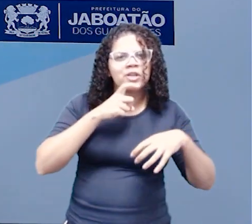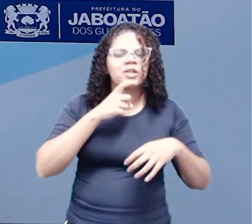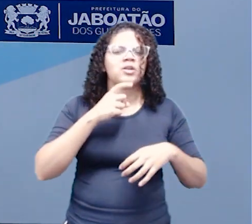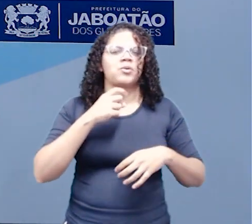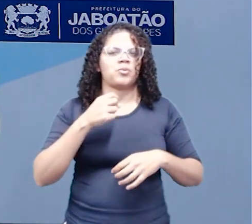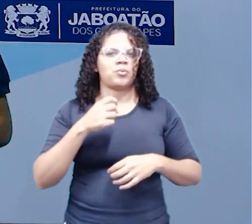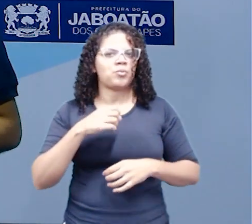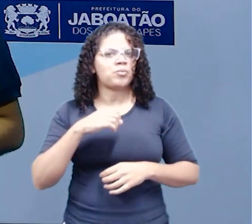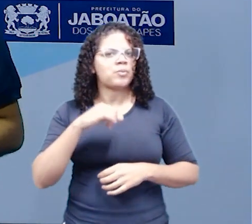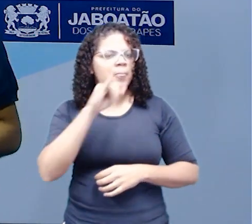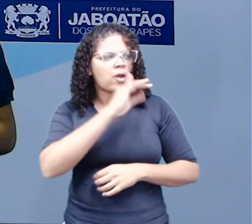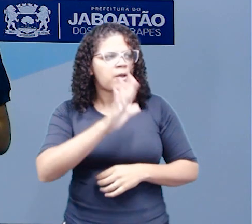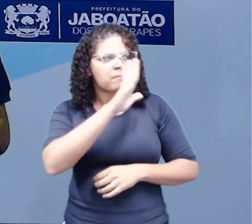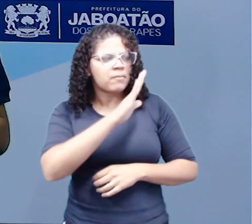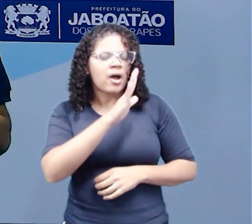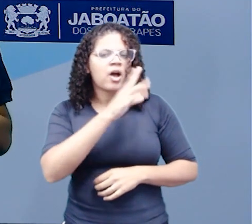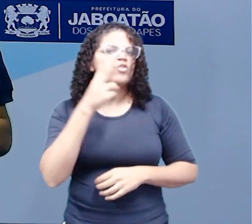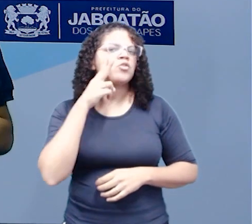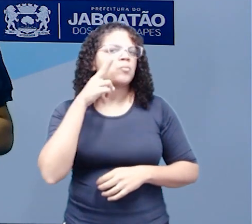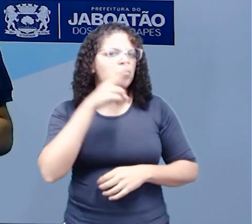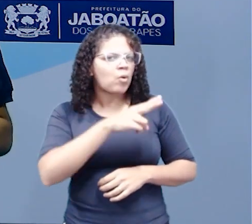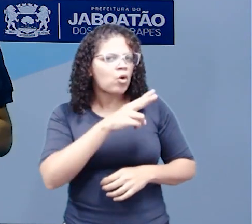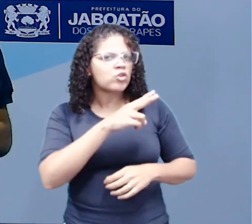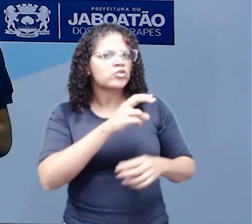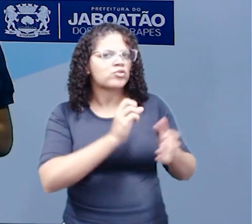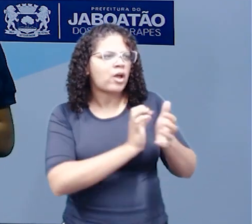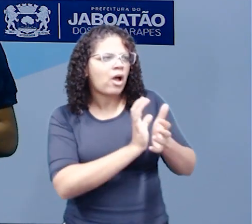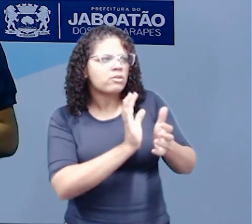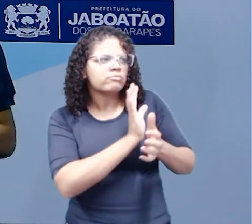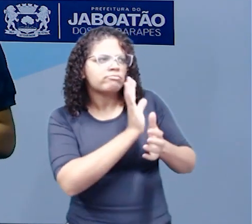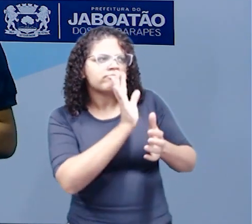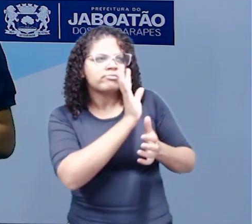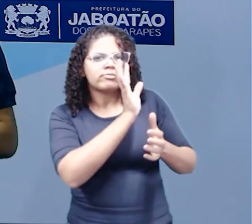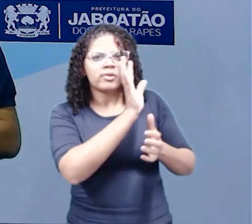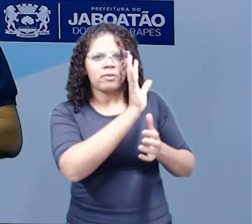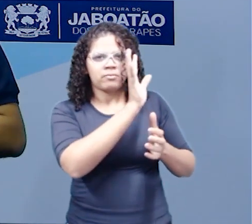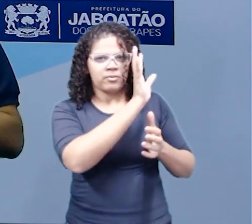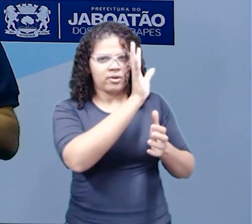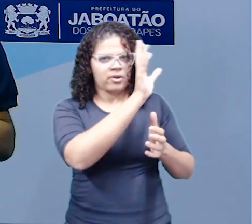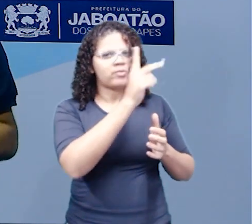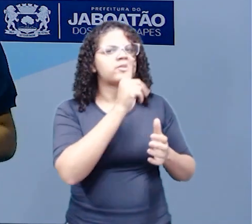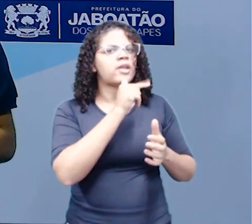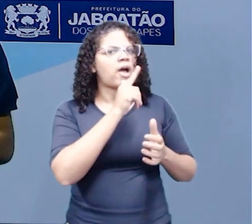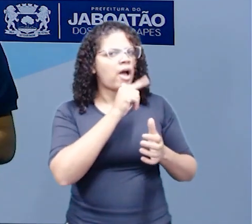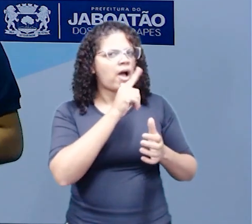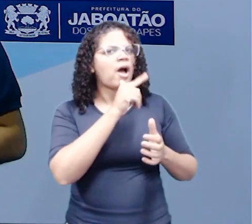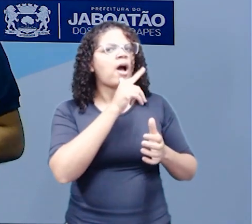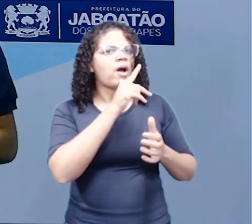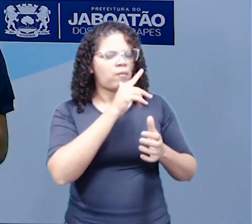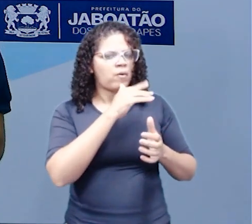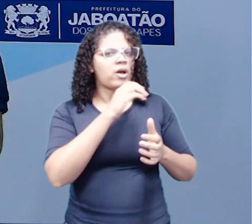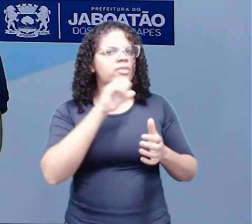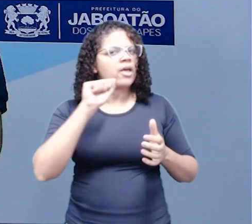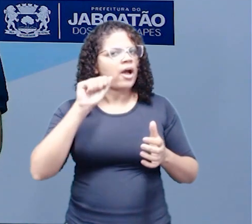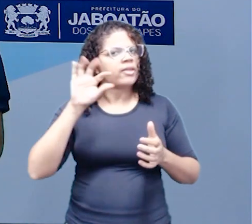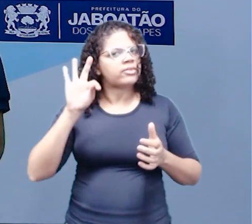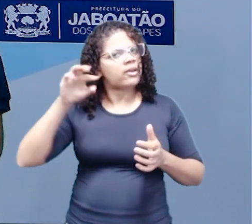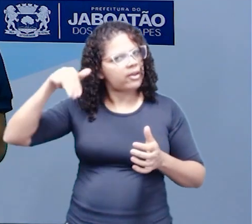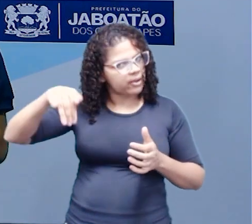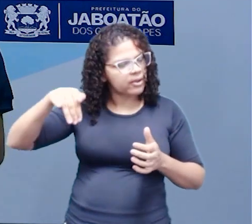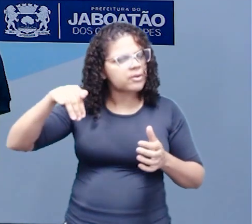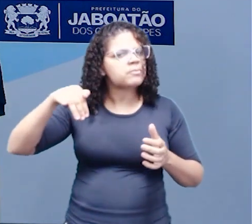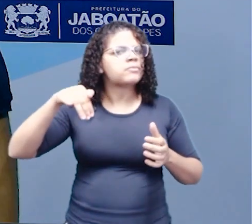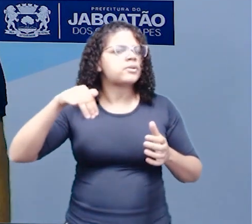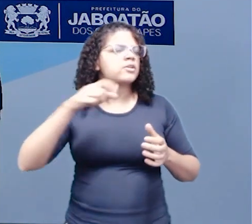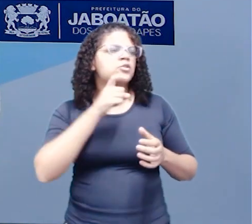mostra a questão da condensação do vapor de água que está na atmosfera em um vidro mais